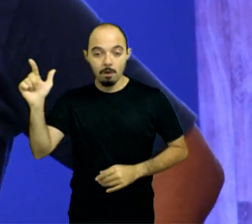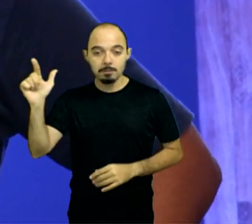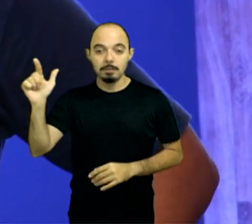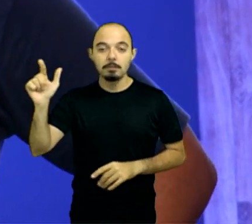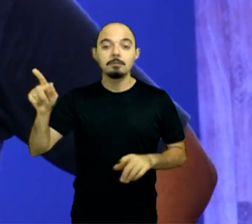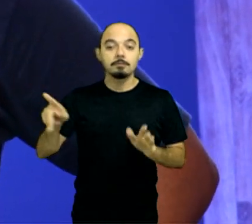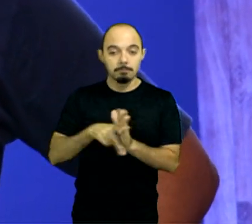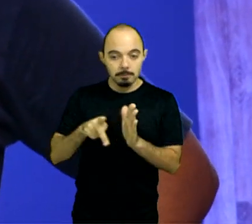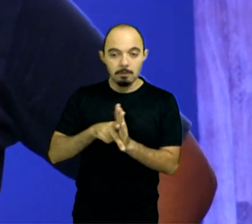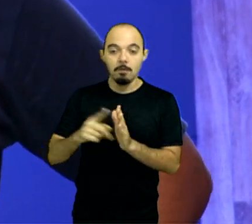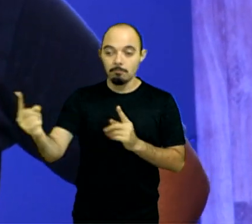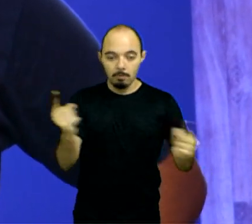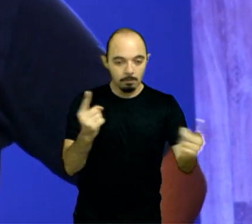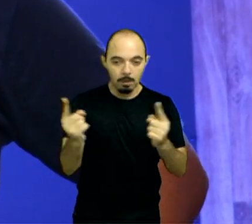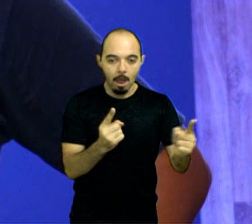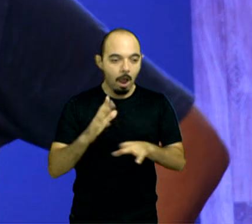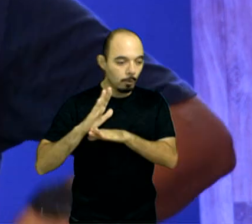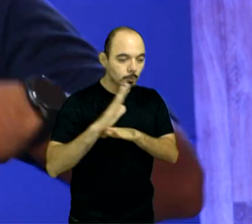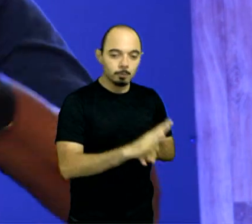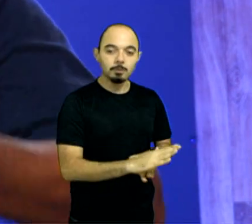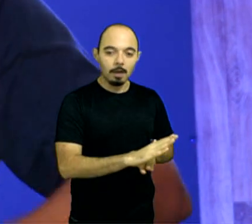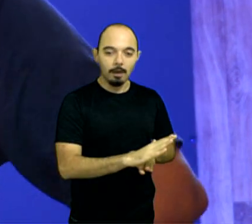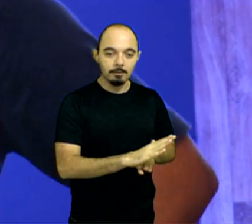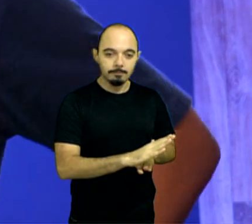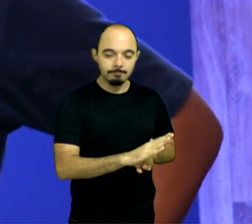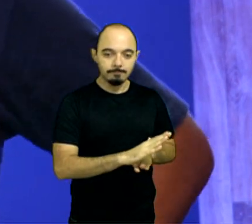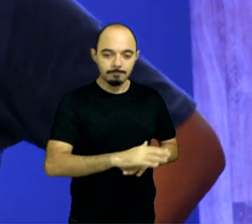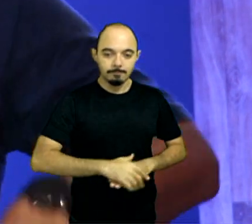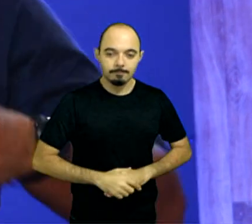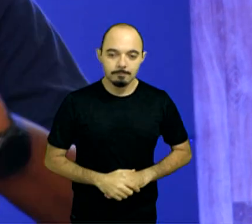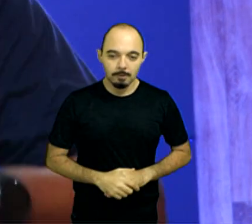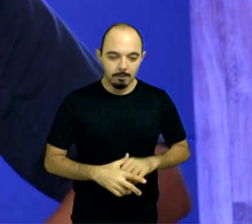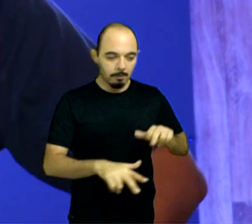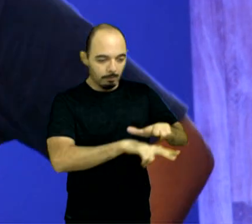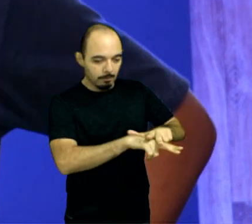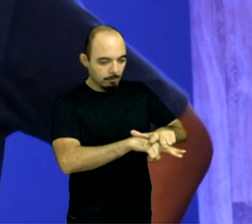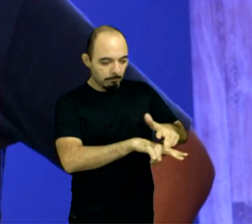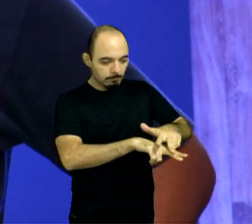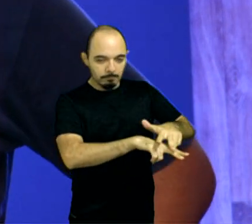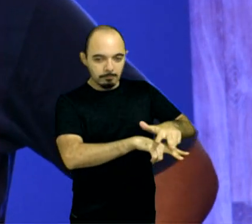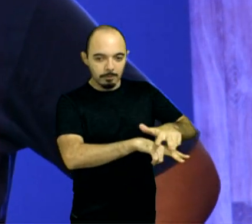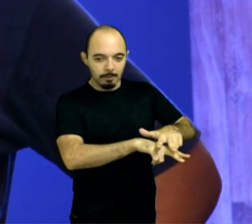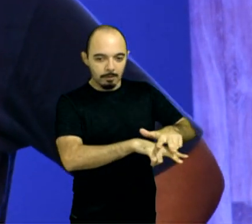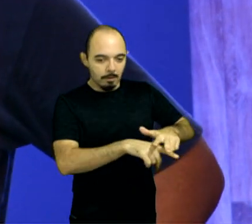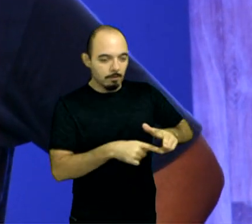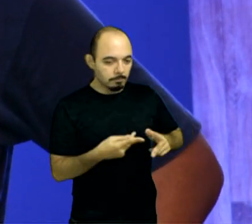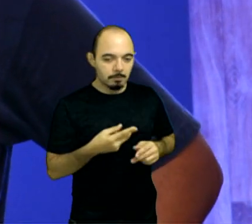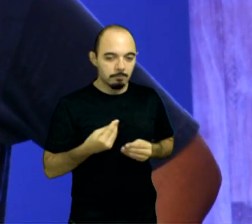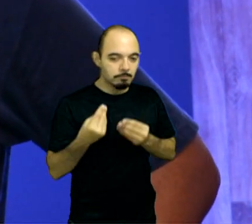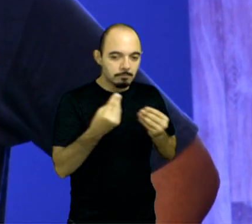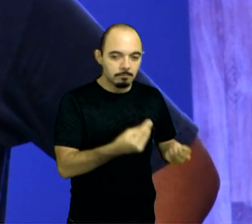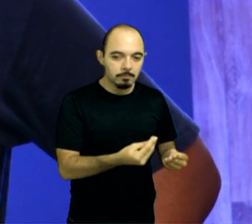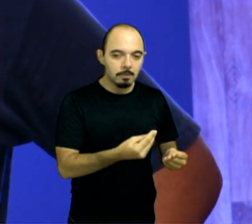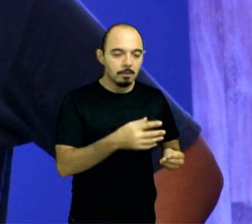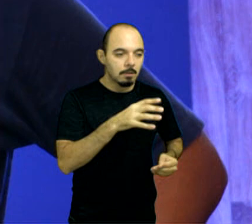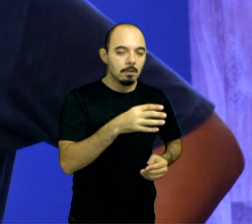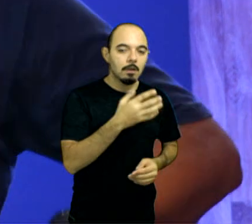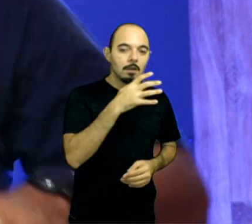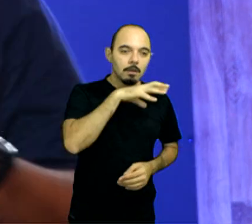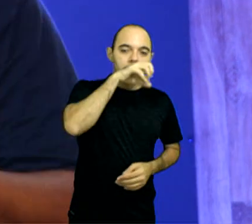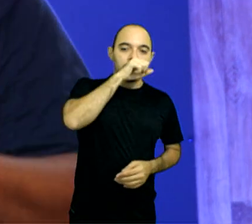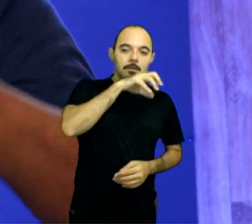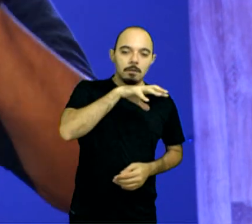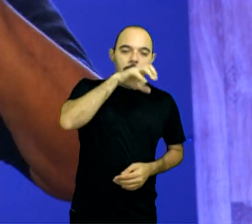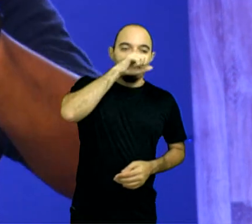foram me socorrer. Elas me viraram e fizeram respirar de novo, né? Colocar em posição correta, né? E tudo